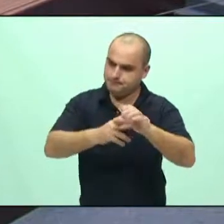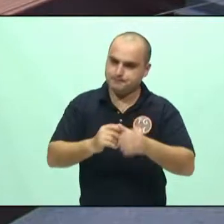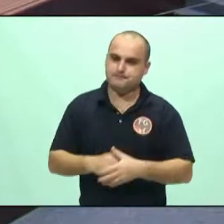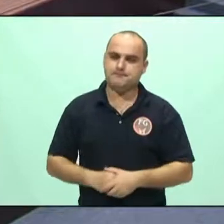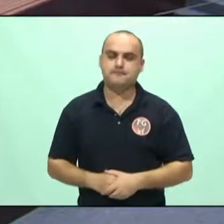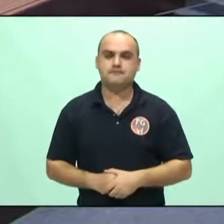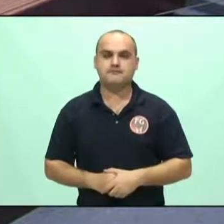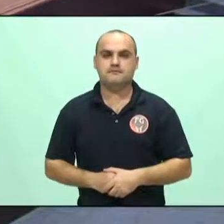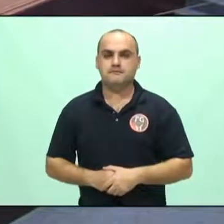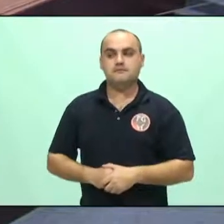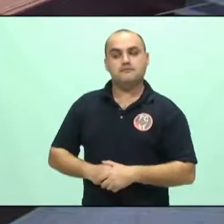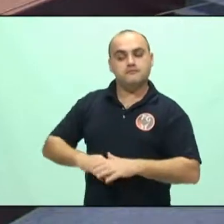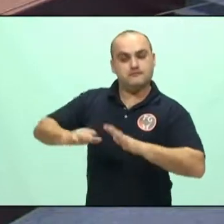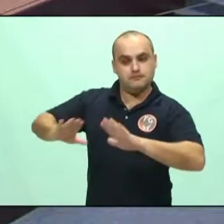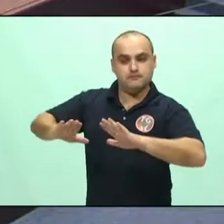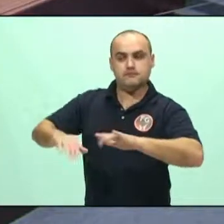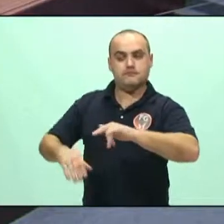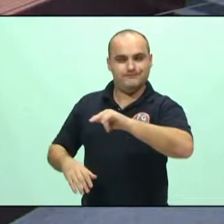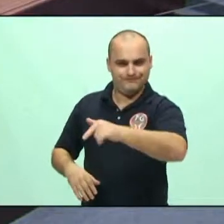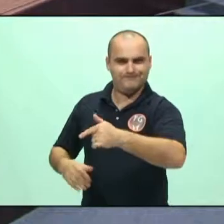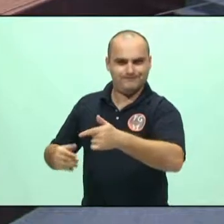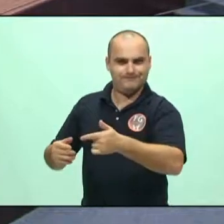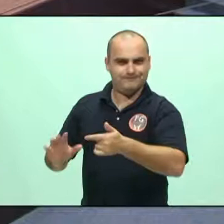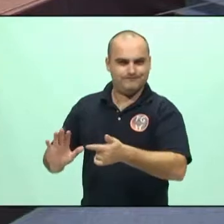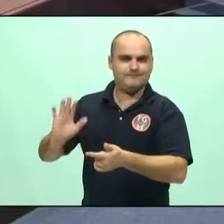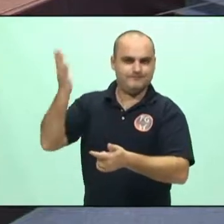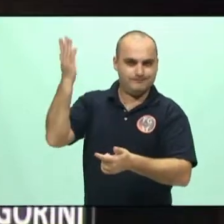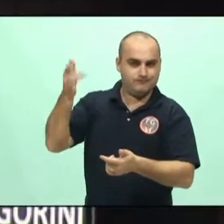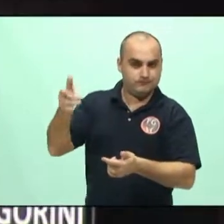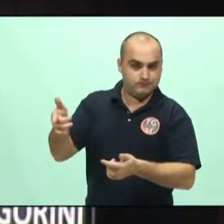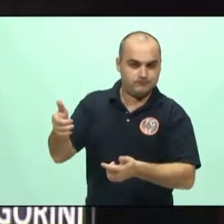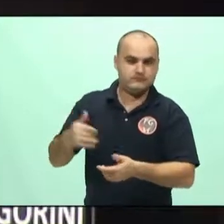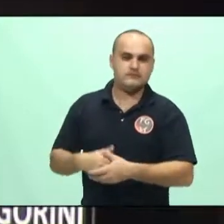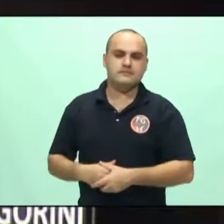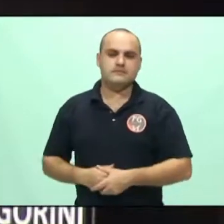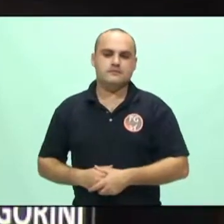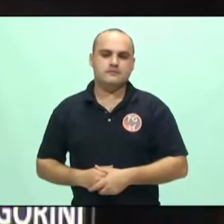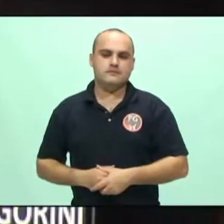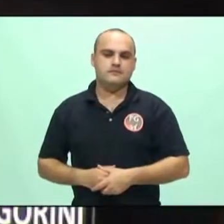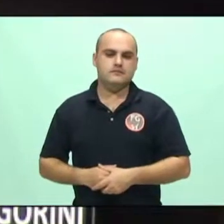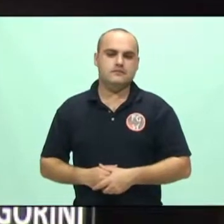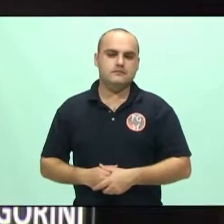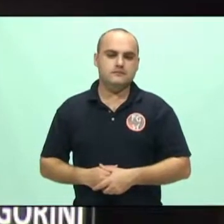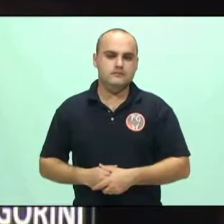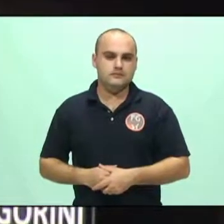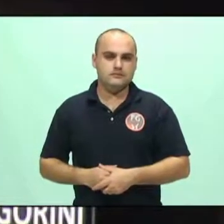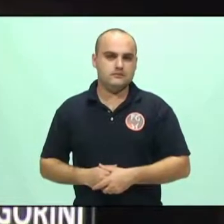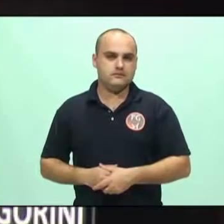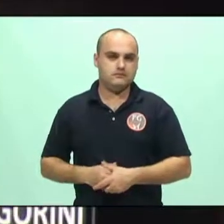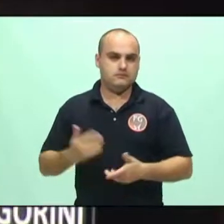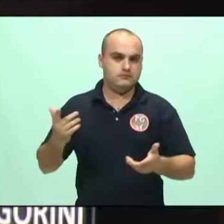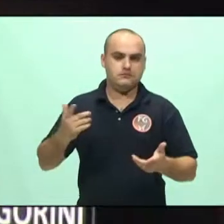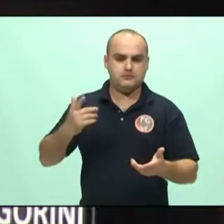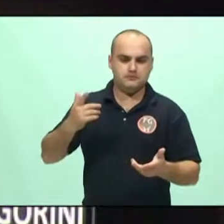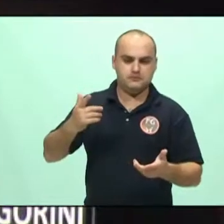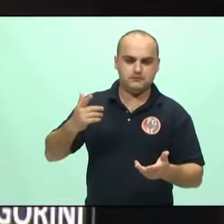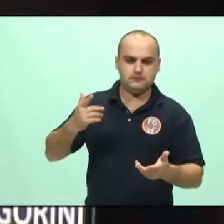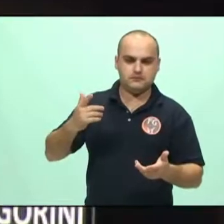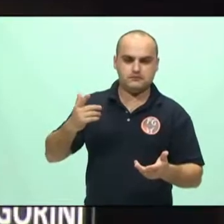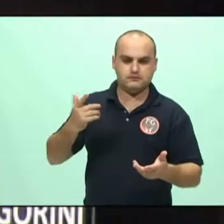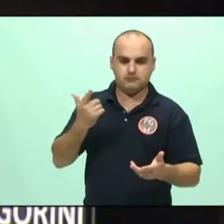e essa situação que acontece eu não não tem a presença dele mas ele vinha tocando